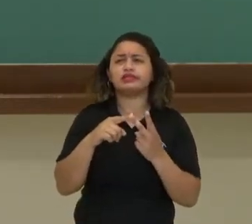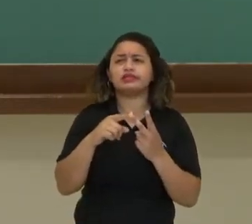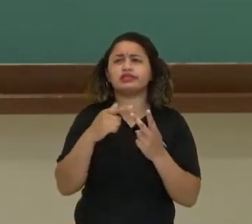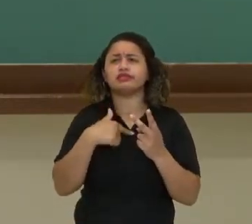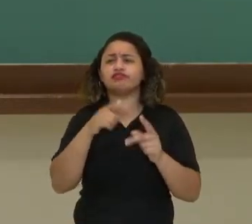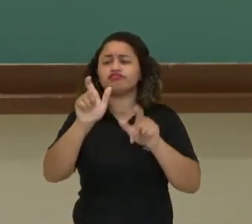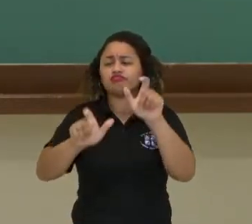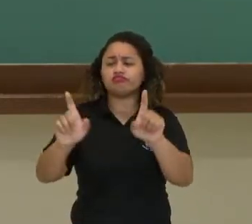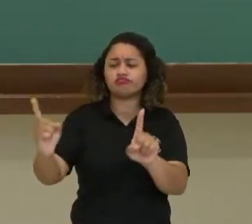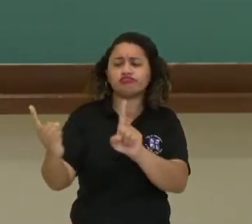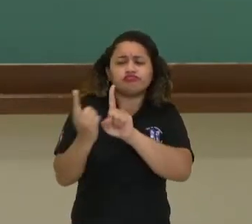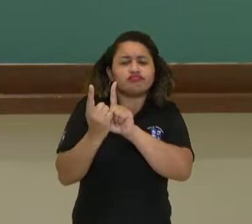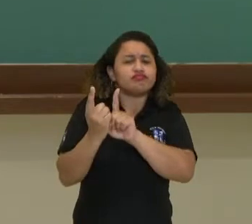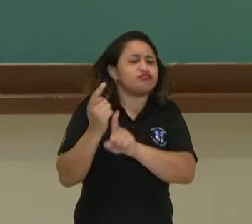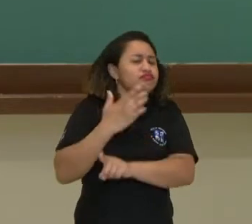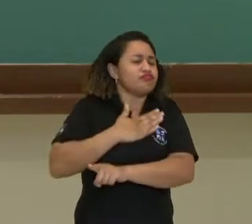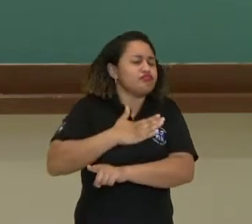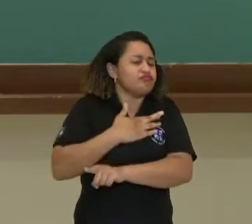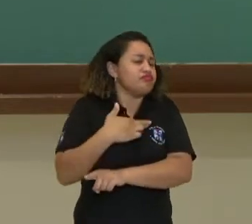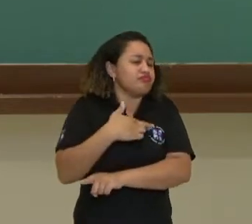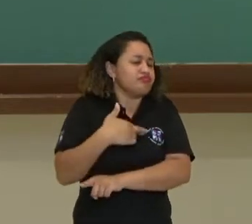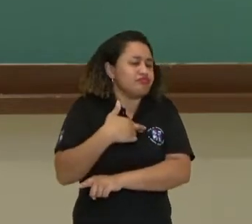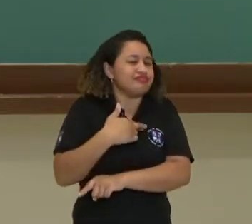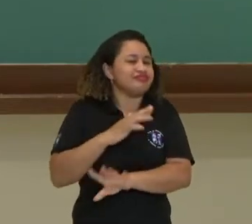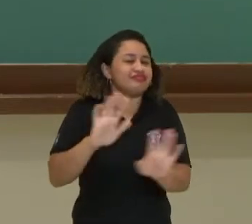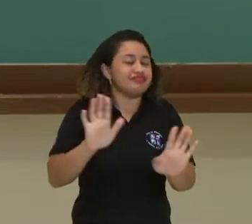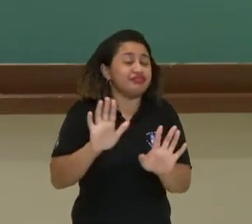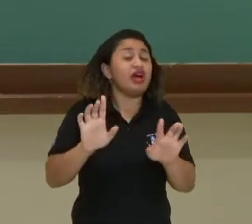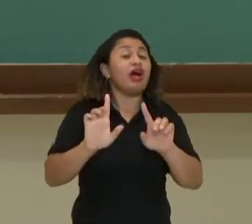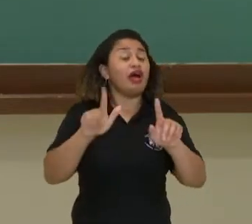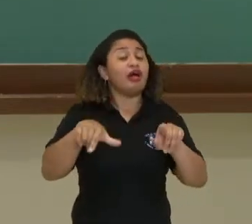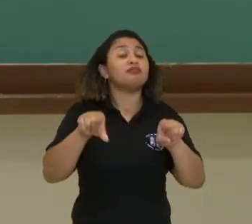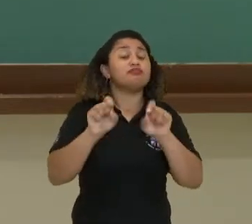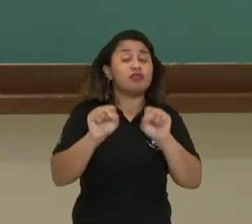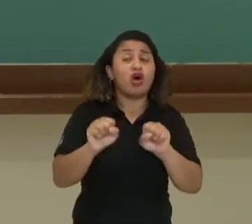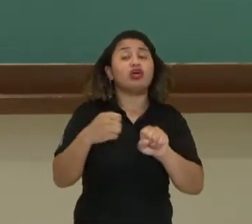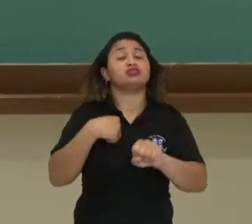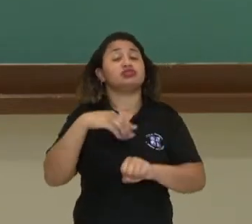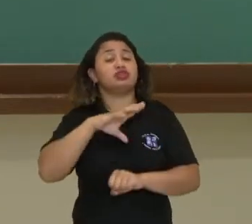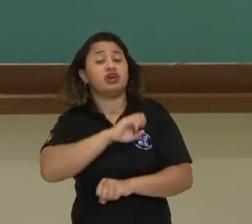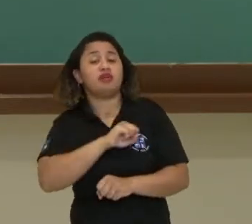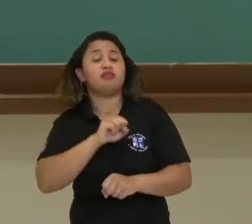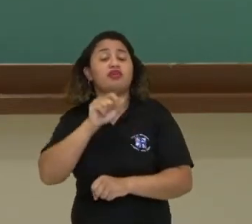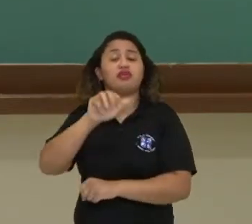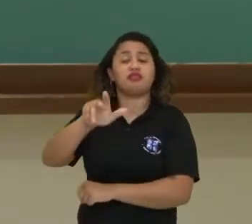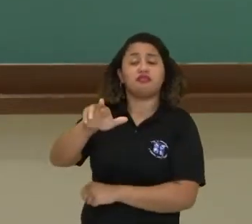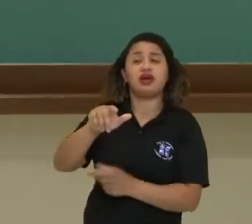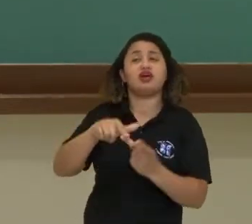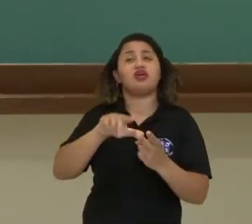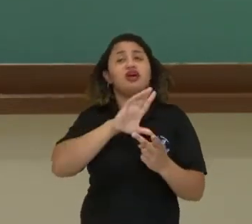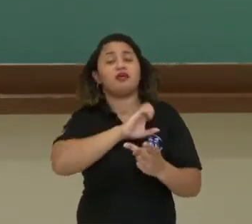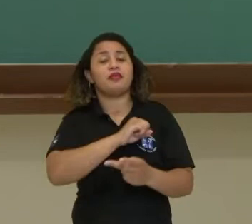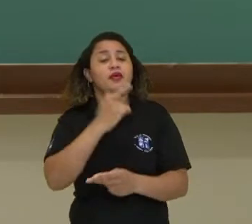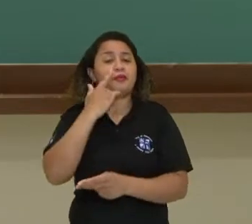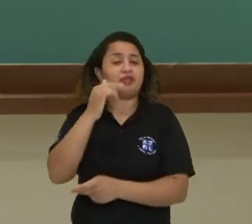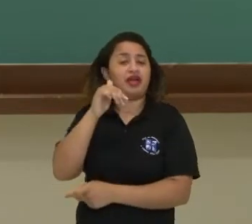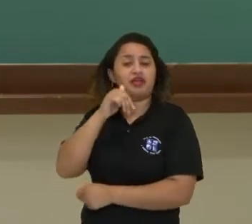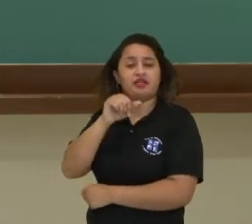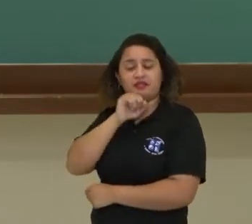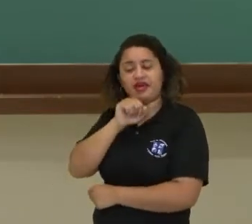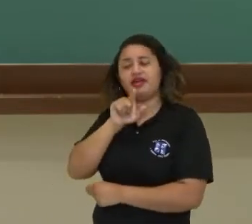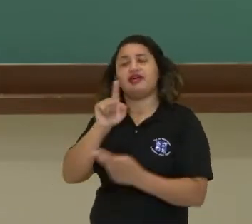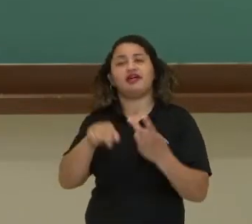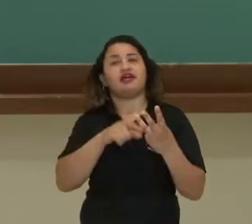Duas Pessoas que se gostam romanticamente é o amor de irmão seu irmão de amor de pai e mãe é o amor